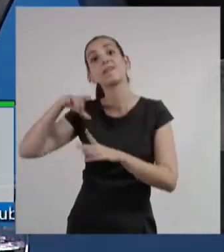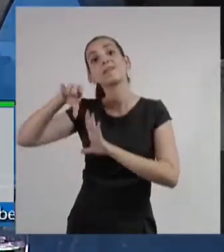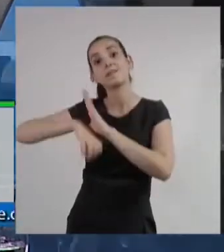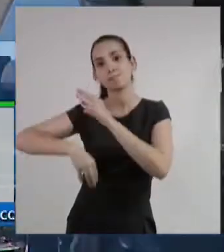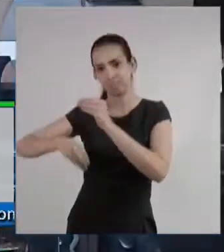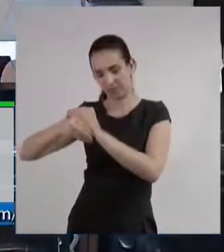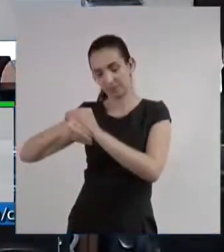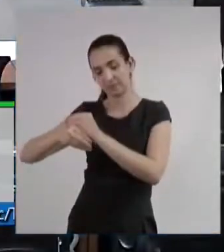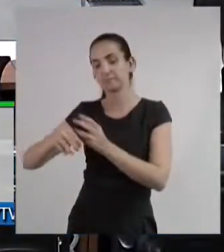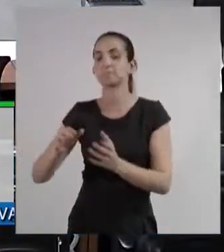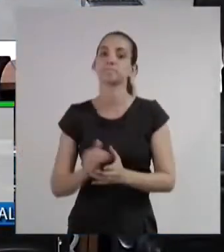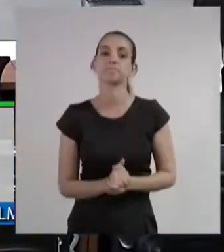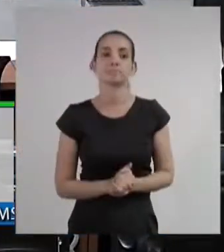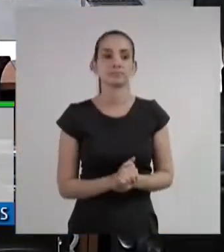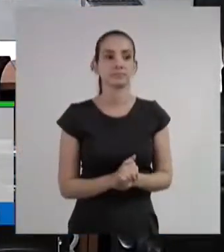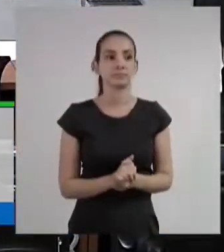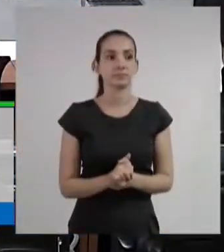emendas.